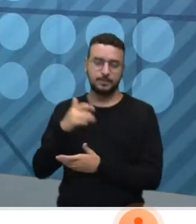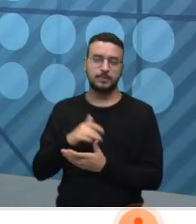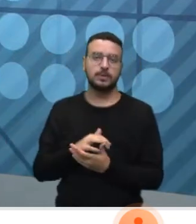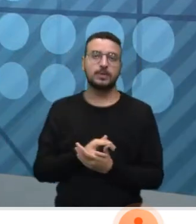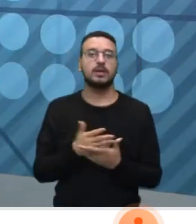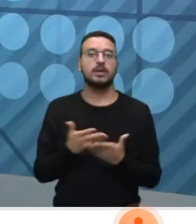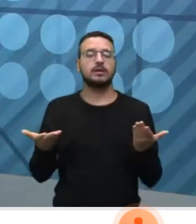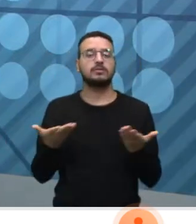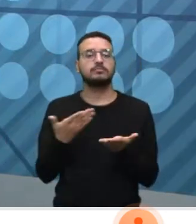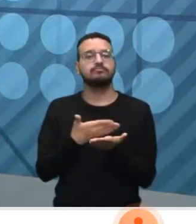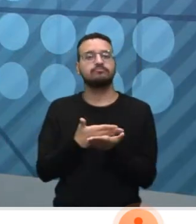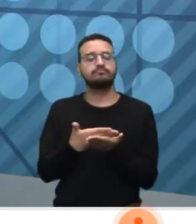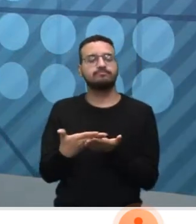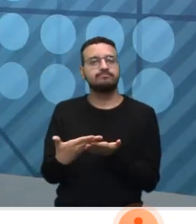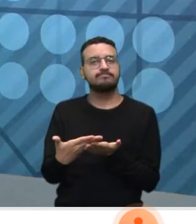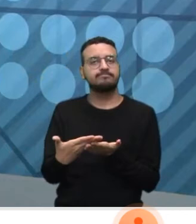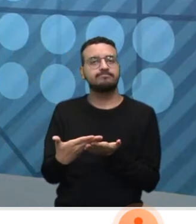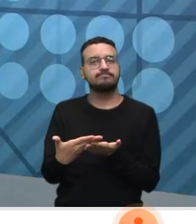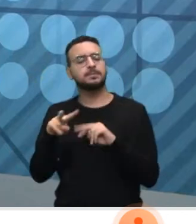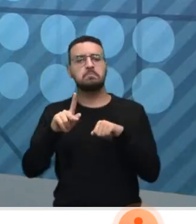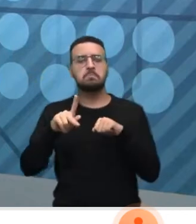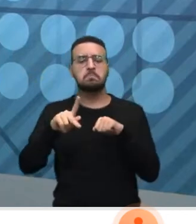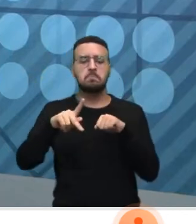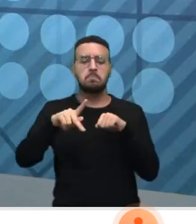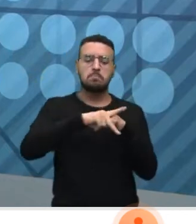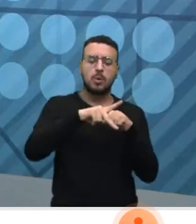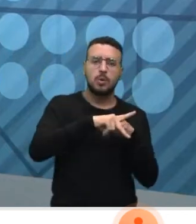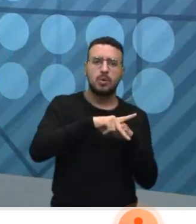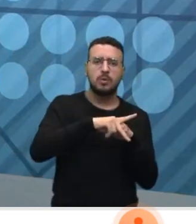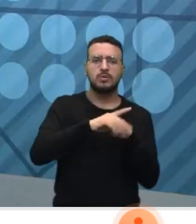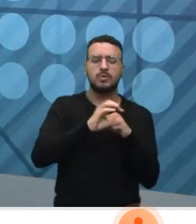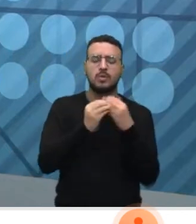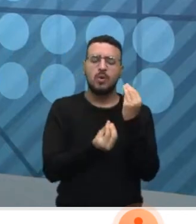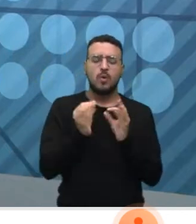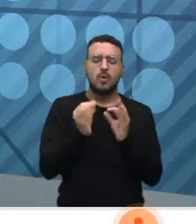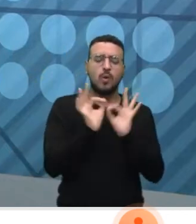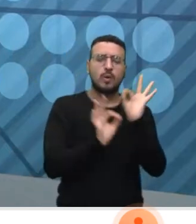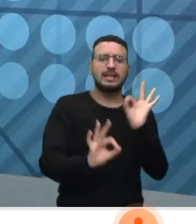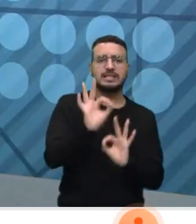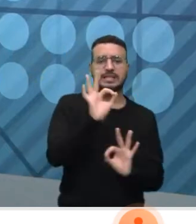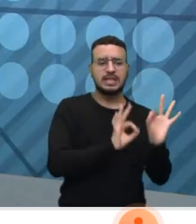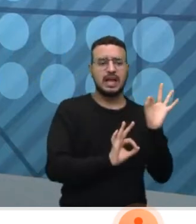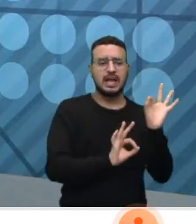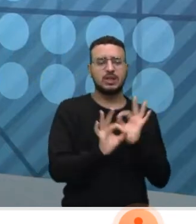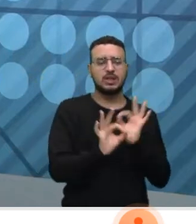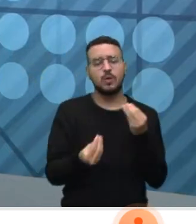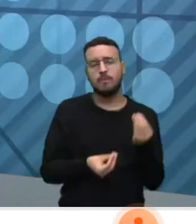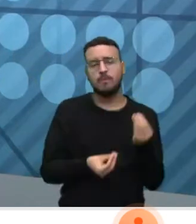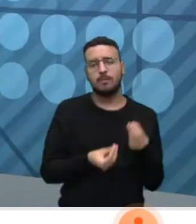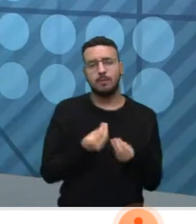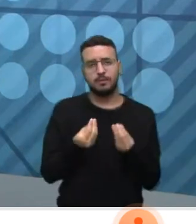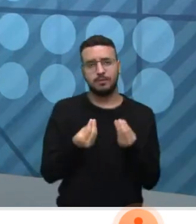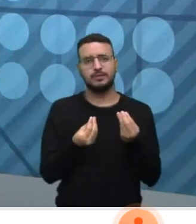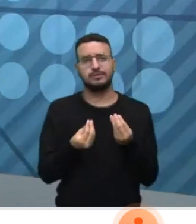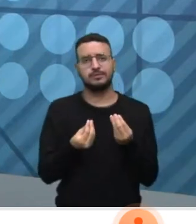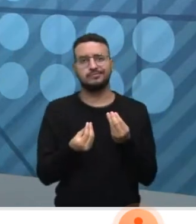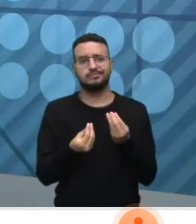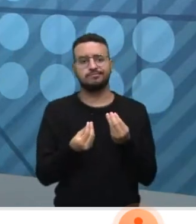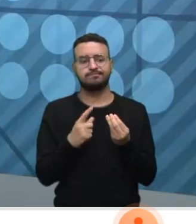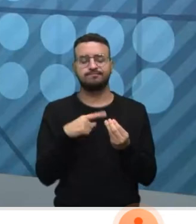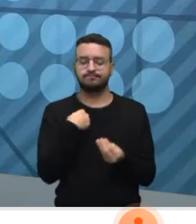observando, né, como é que os pronomes eles são organizados, mas em qual sentido nós vamos nos